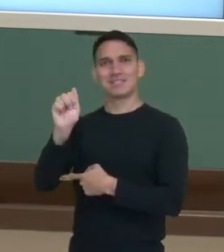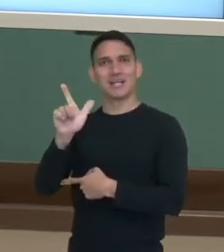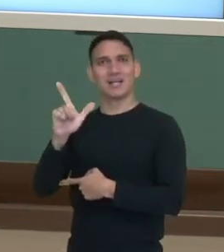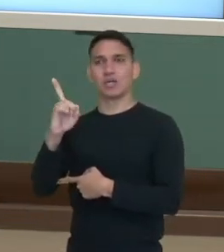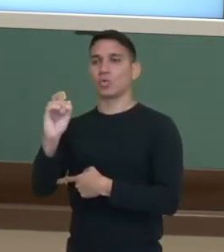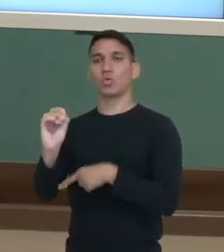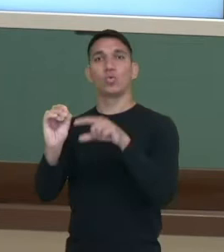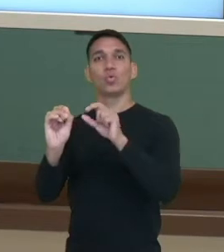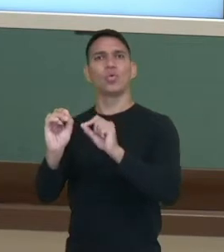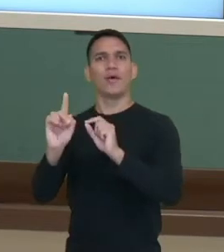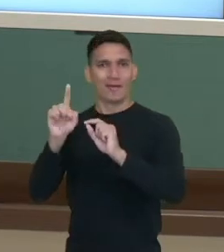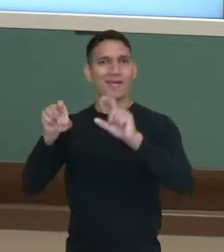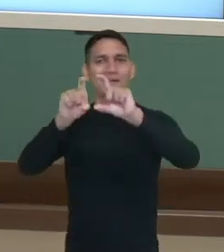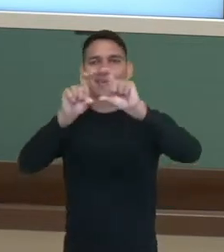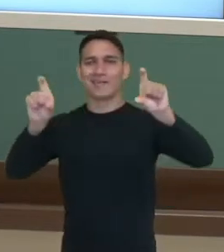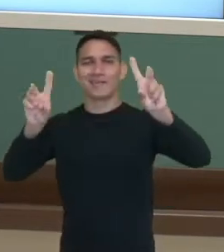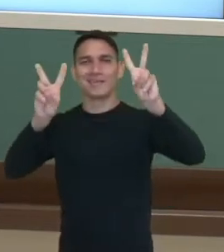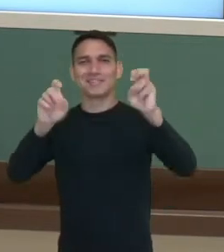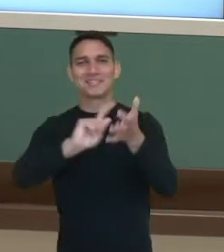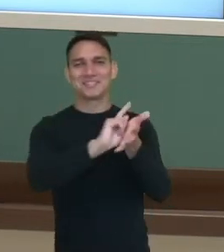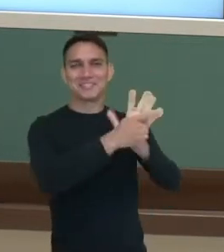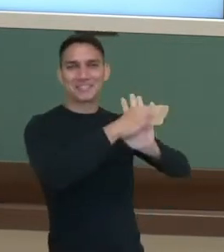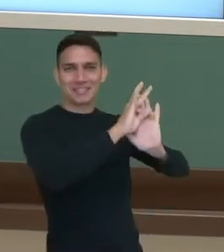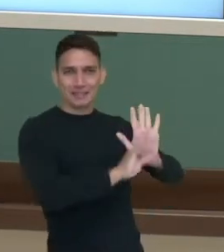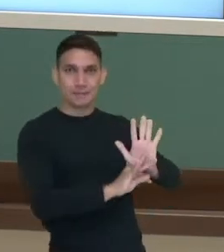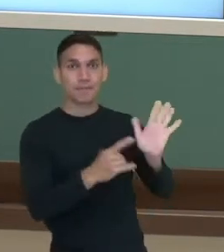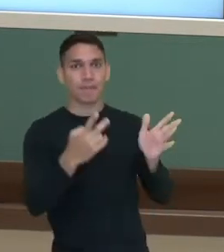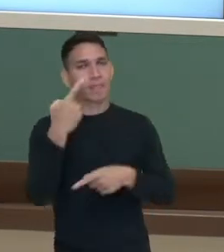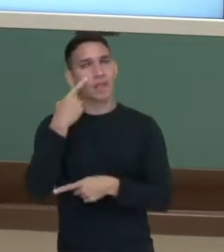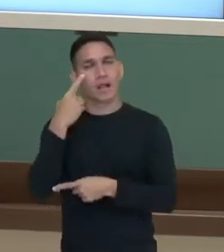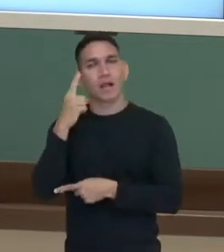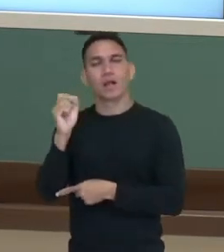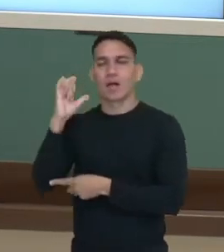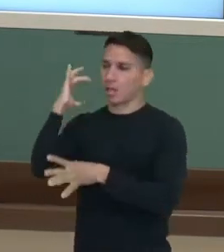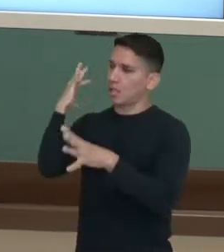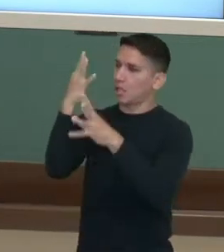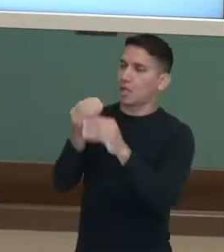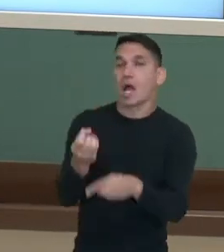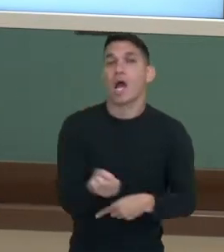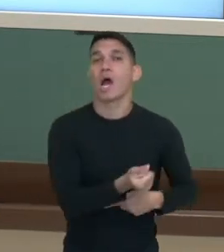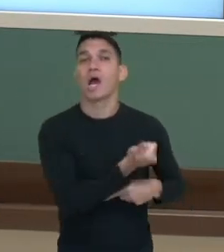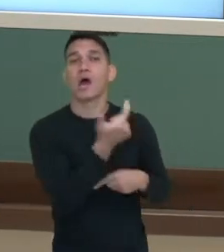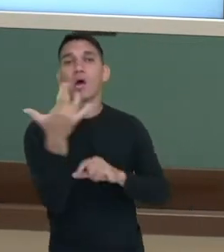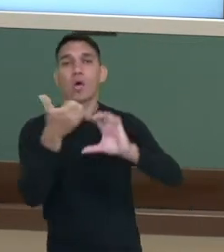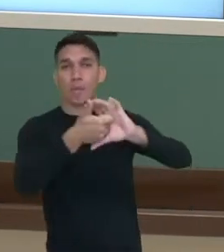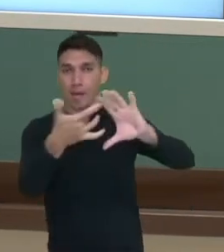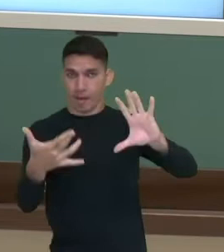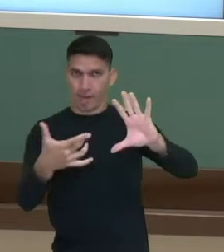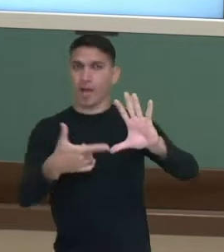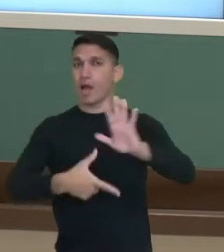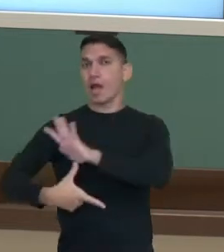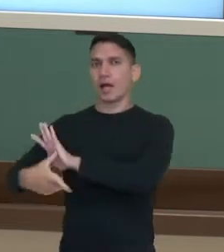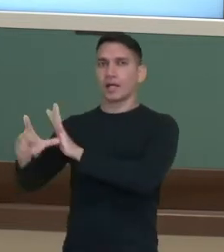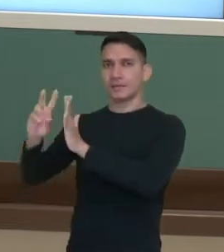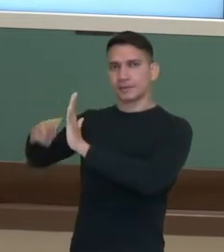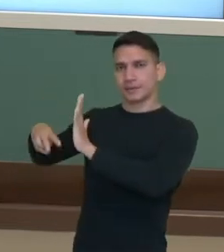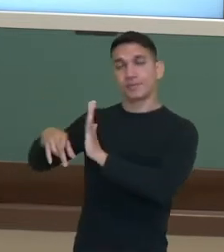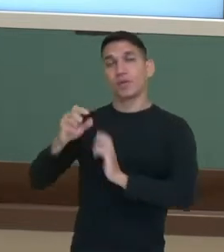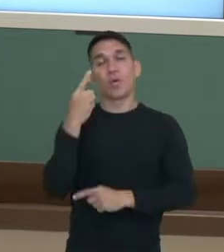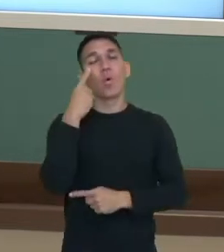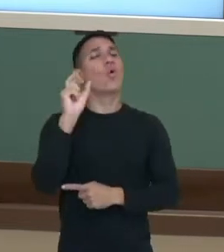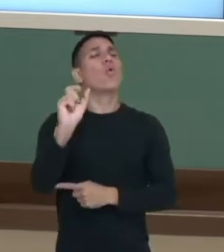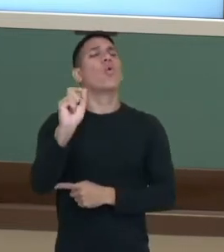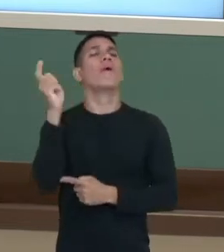nossa entrevista, do nosso gênero textual. Retomando algumas características antes da leitura, o que podemos